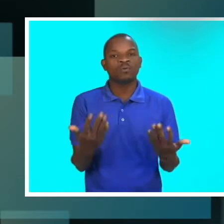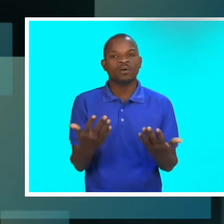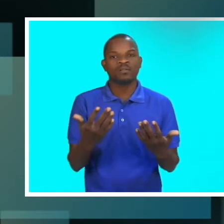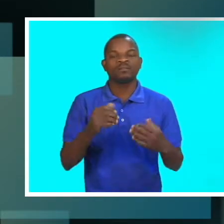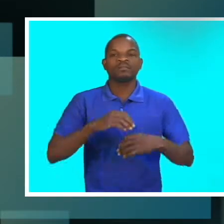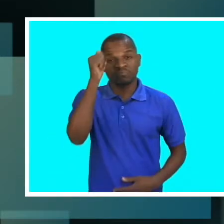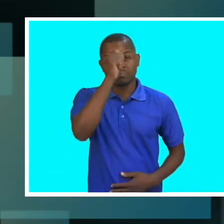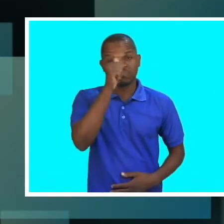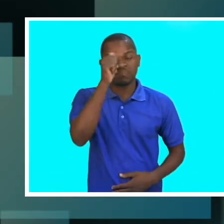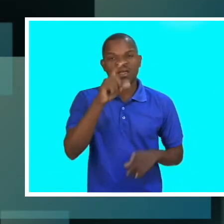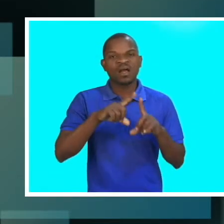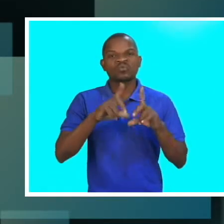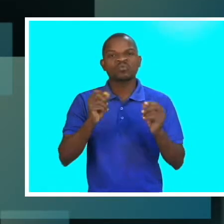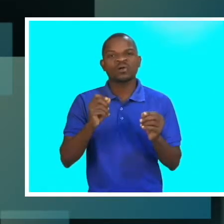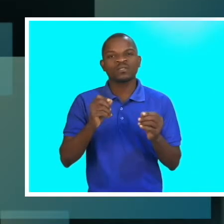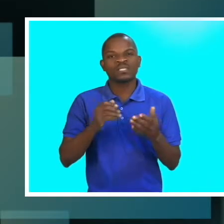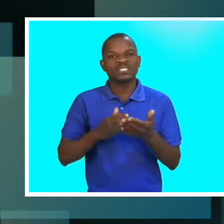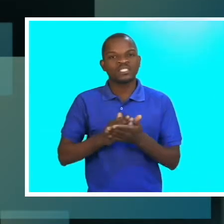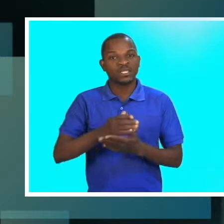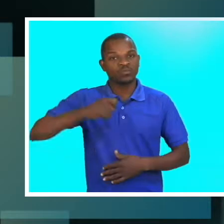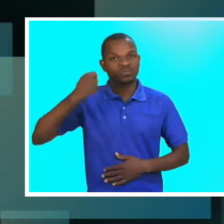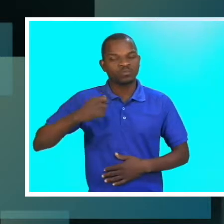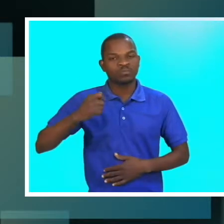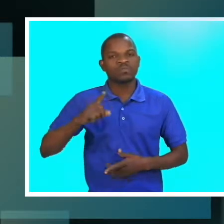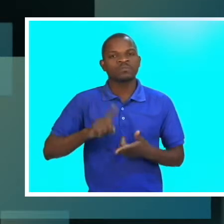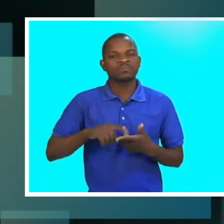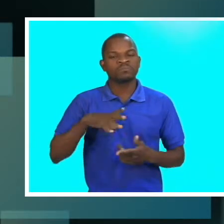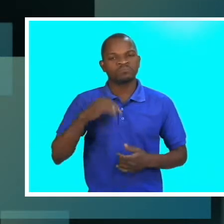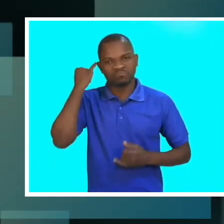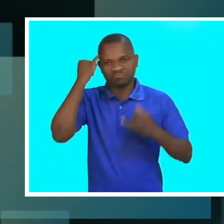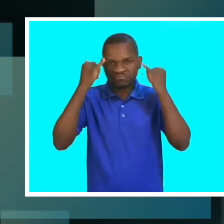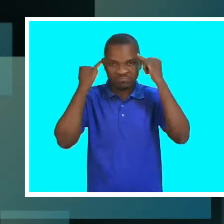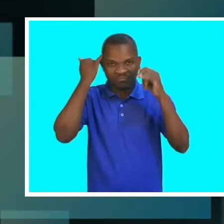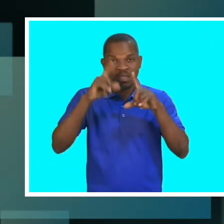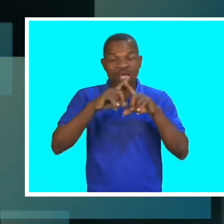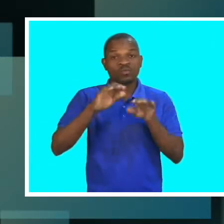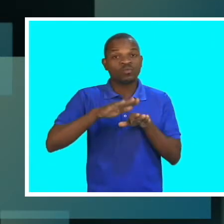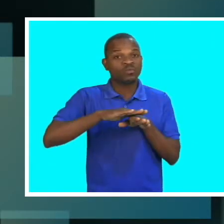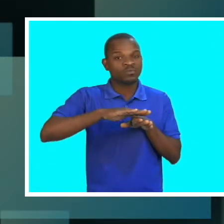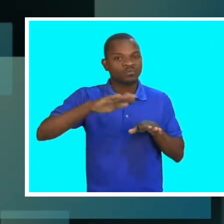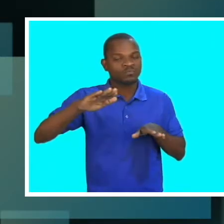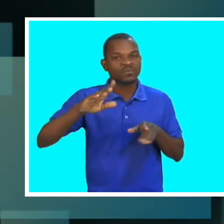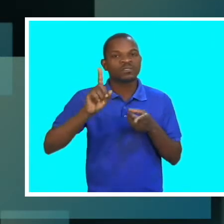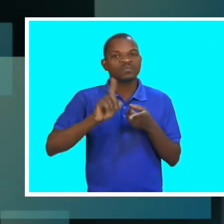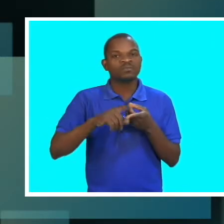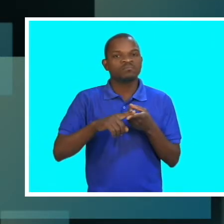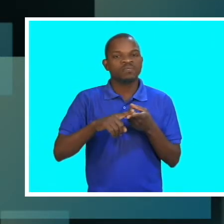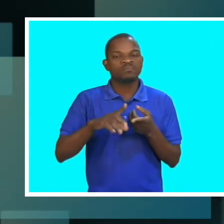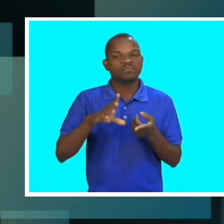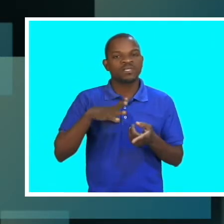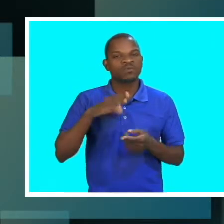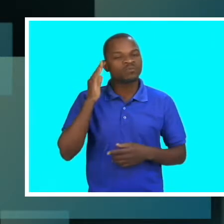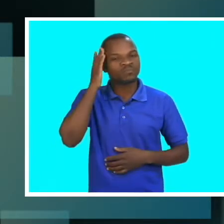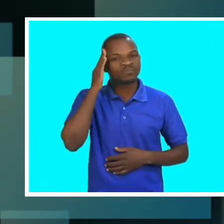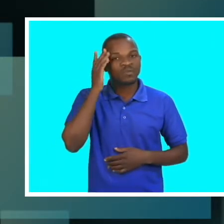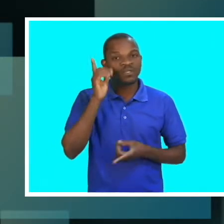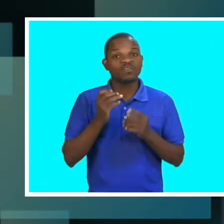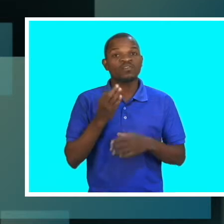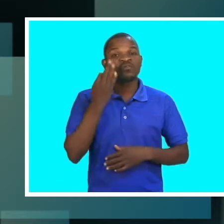a pescar na licenciada em direito jean ele deixa seu ponto de vista sobre a acessibilidade e aumenta